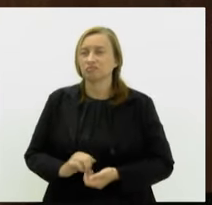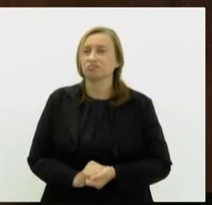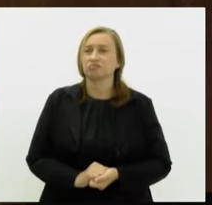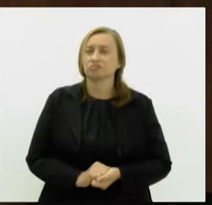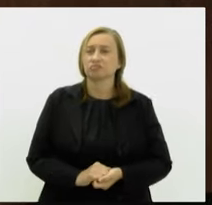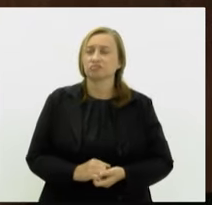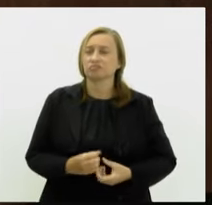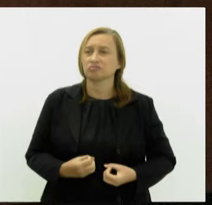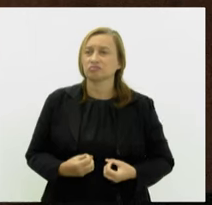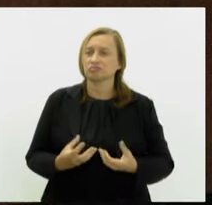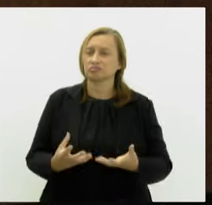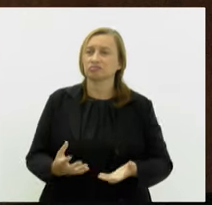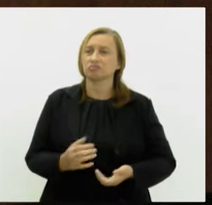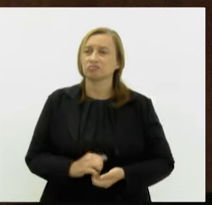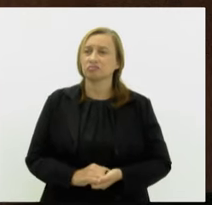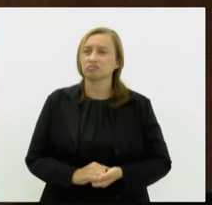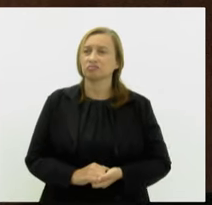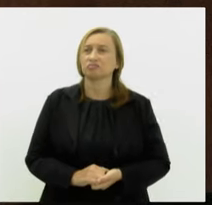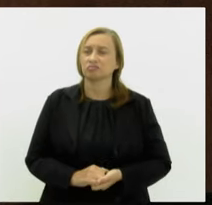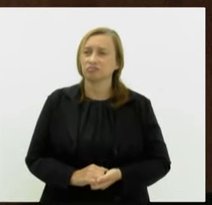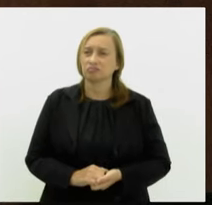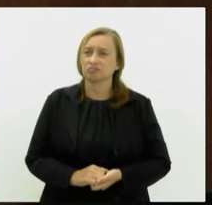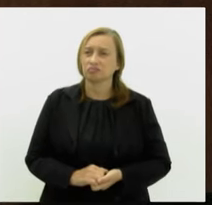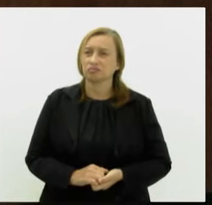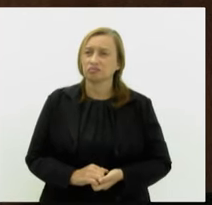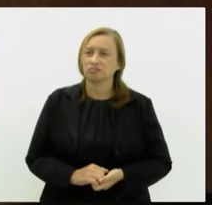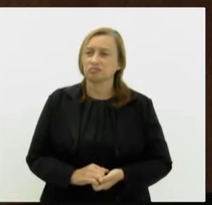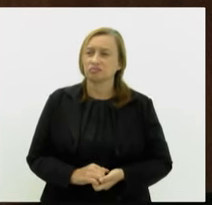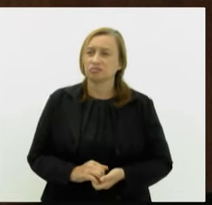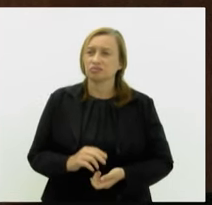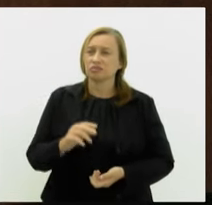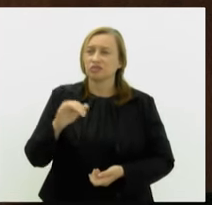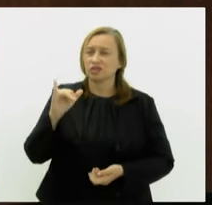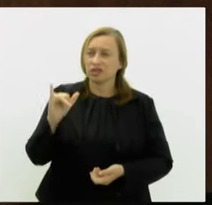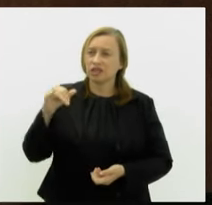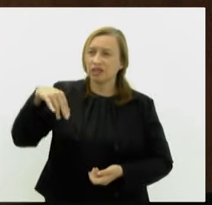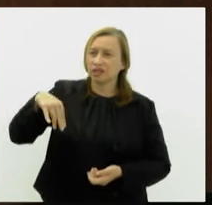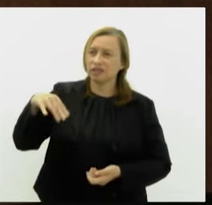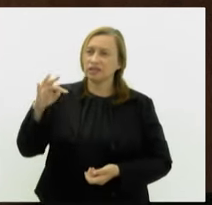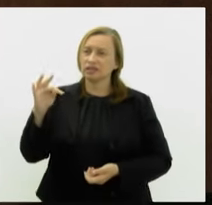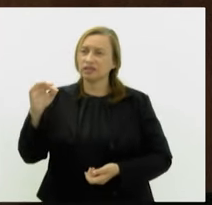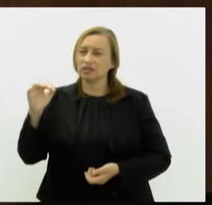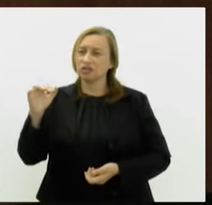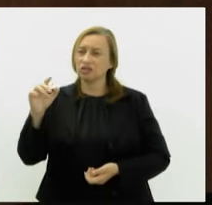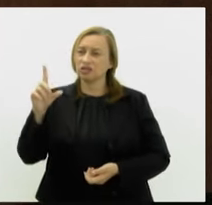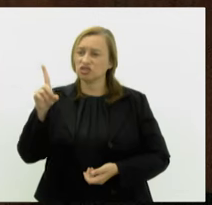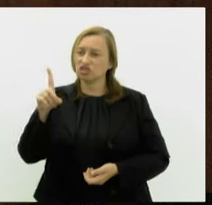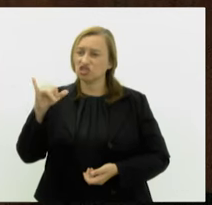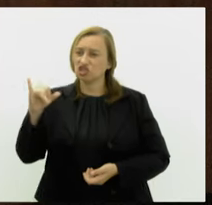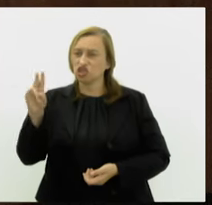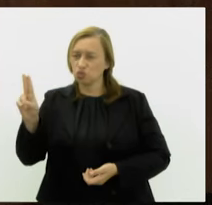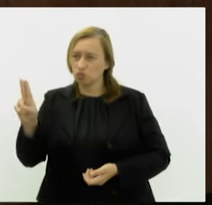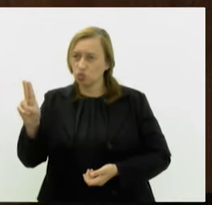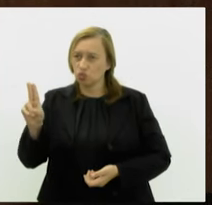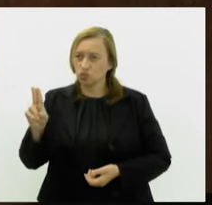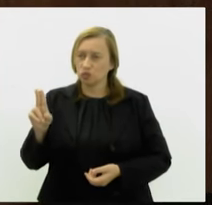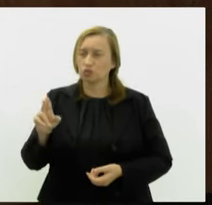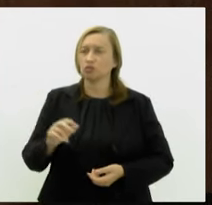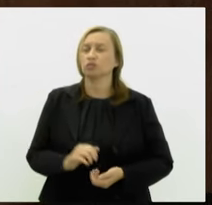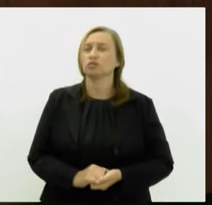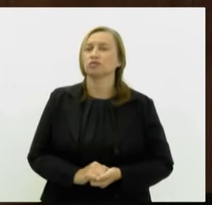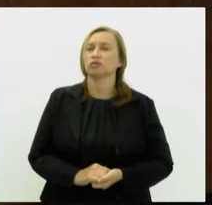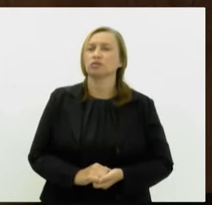fornece o dispositivo intrauterino DIU deve ter em seus quadros profissionais de